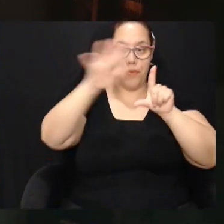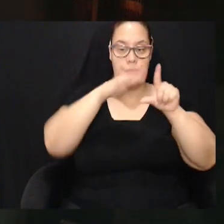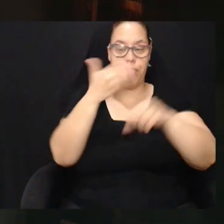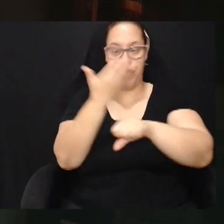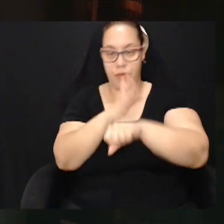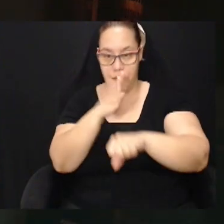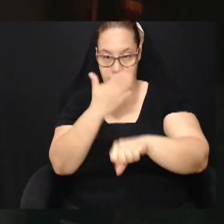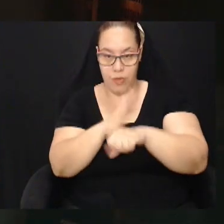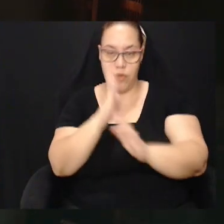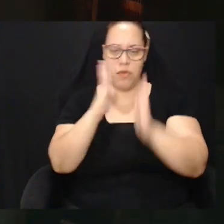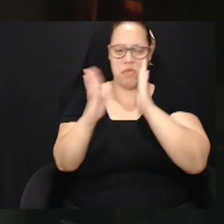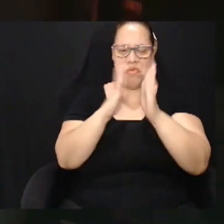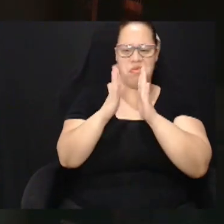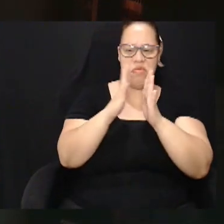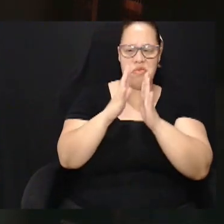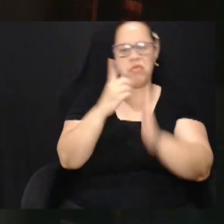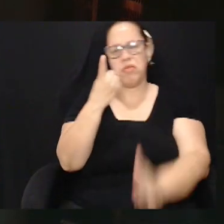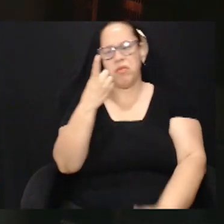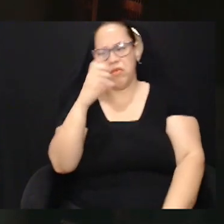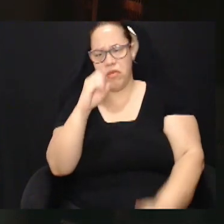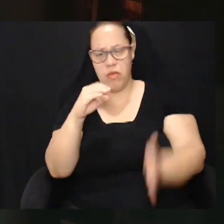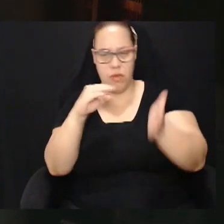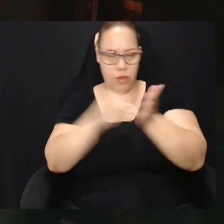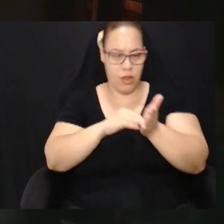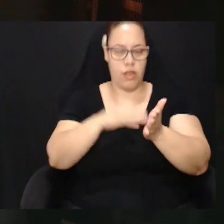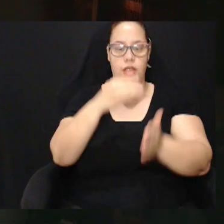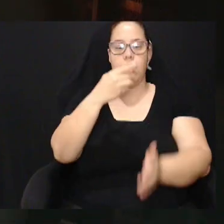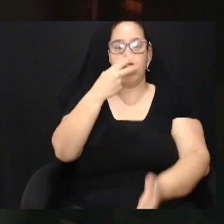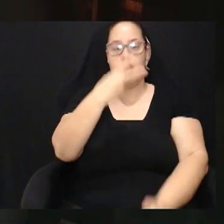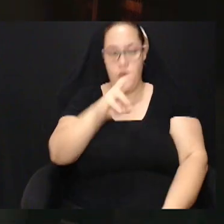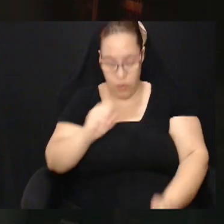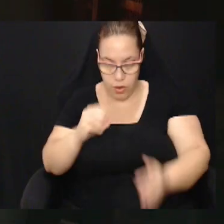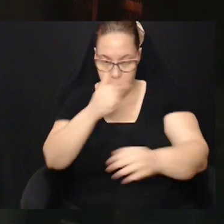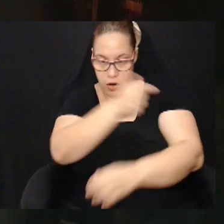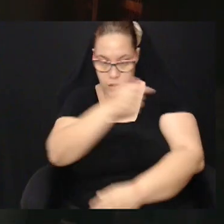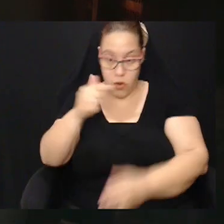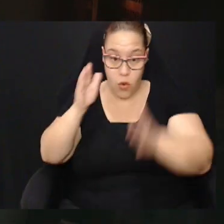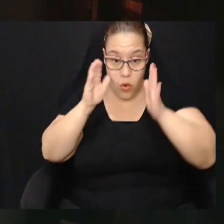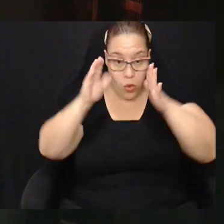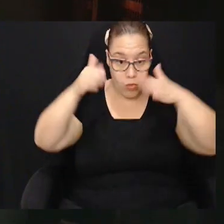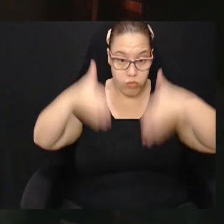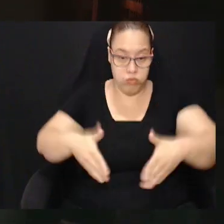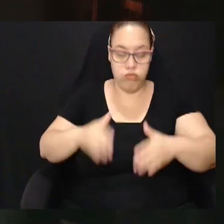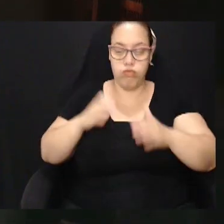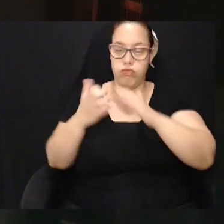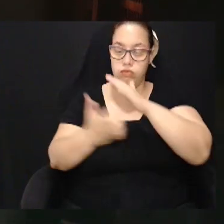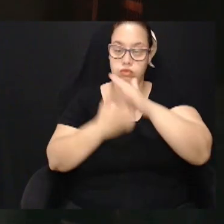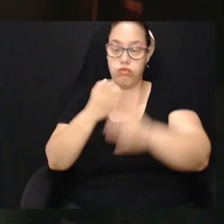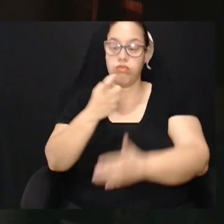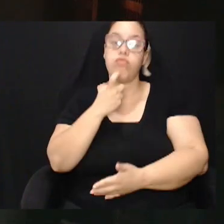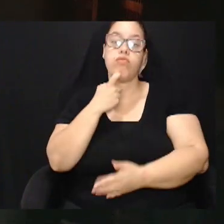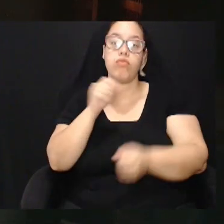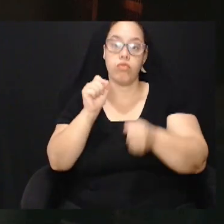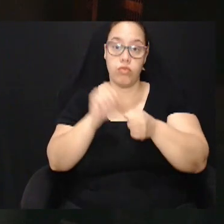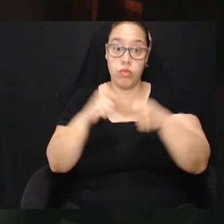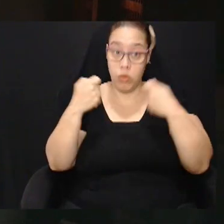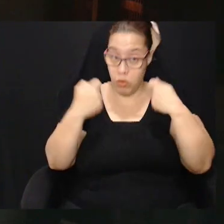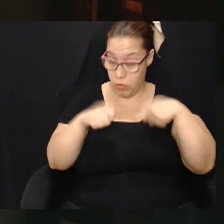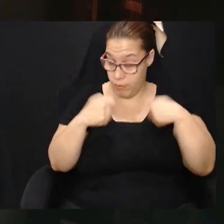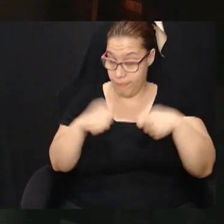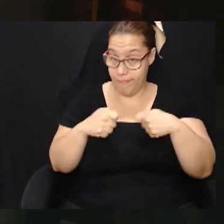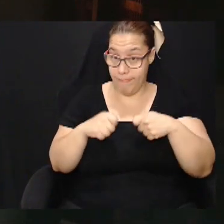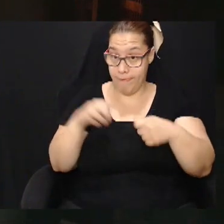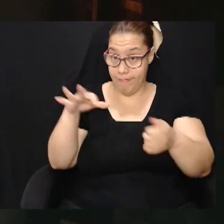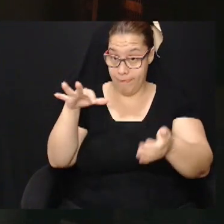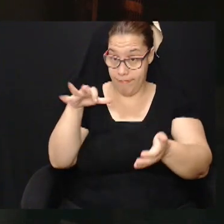de 10 a 20 semanas, focados no que as empresas de Campinas realmente precisam. As inscrições devem